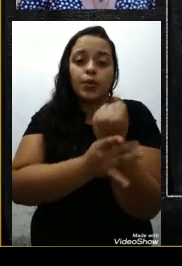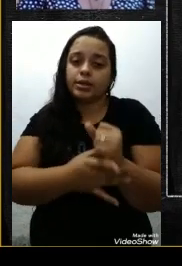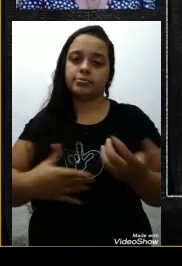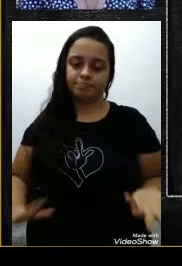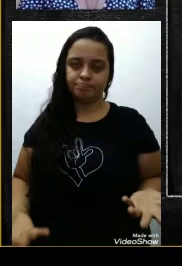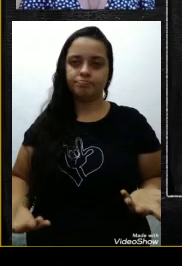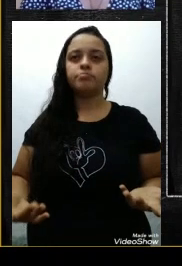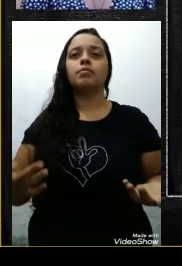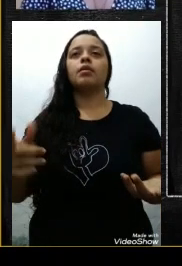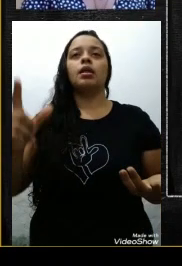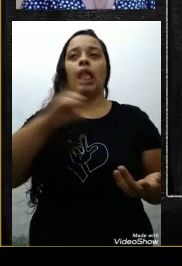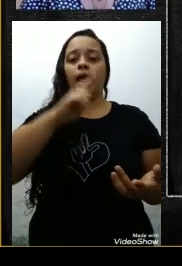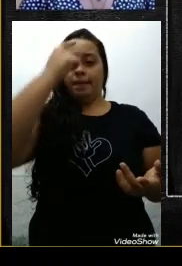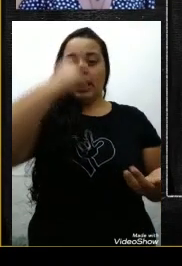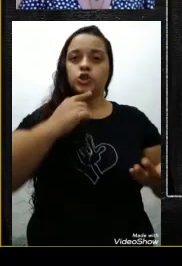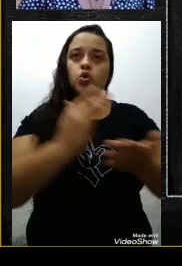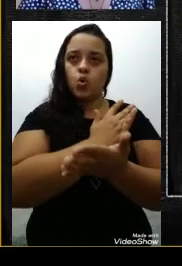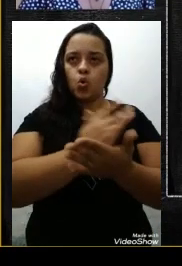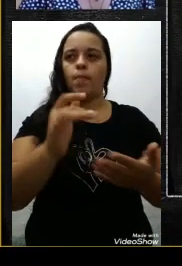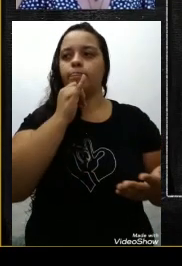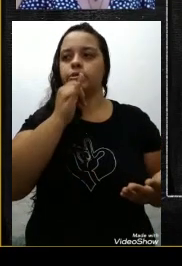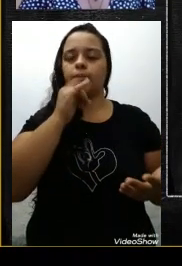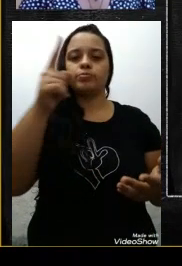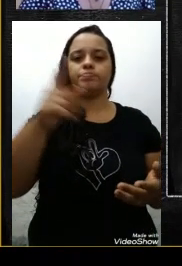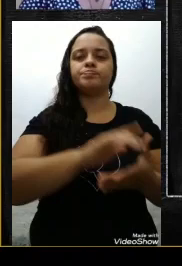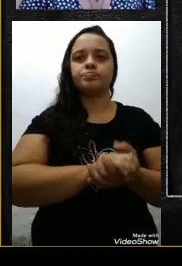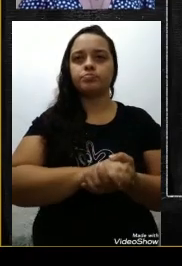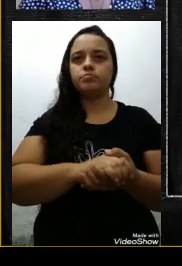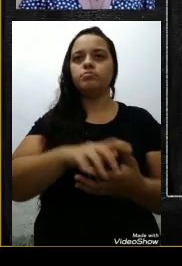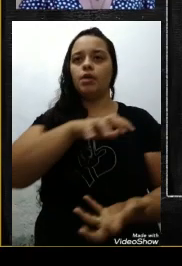momento. A gente tem aí algumas imagens que mostram pra